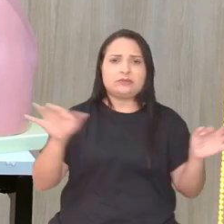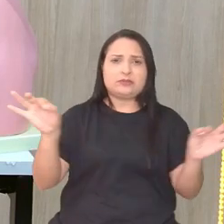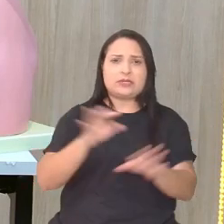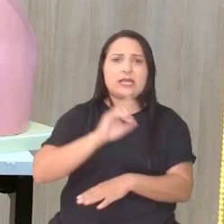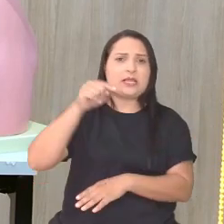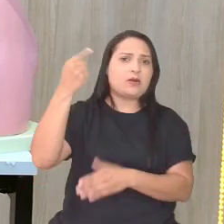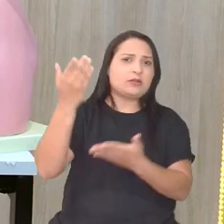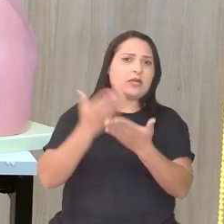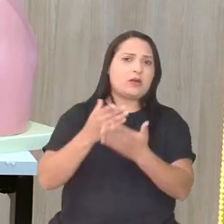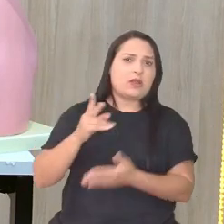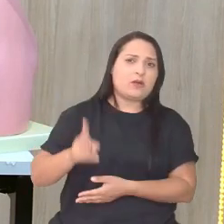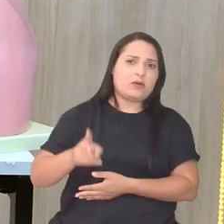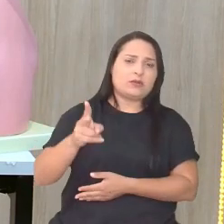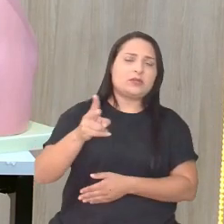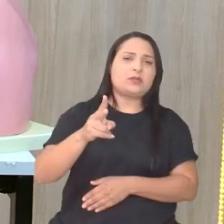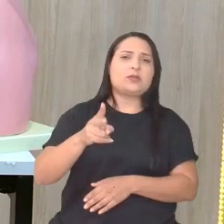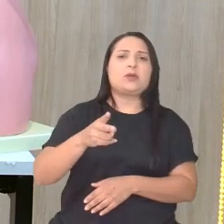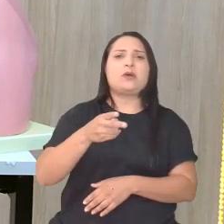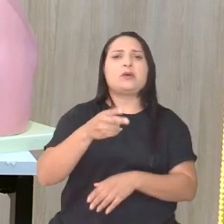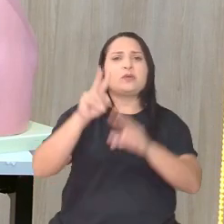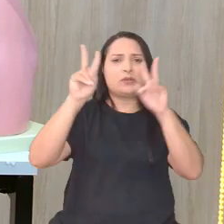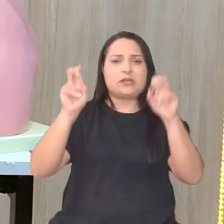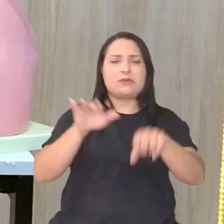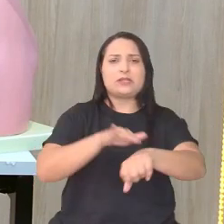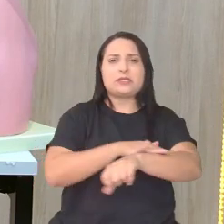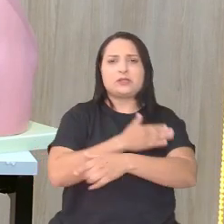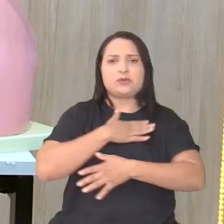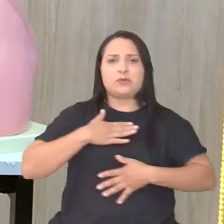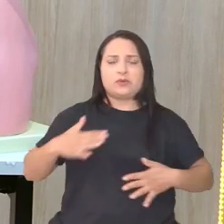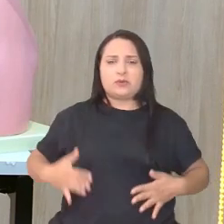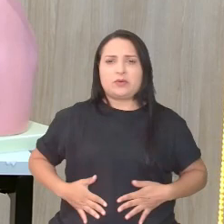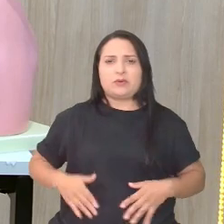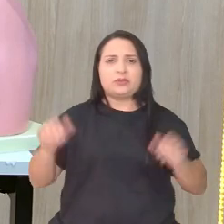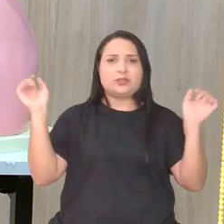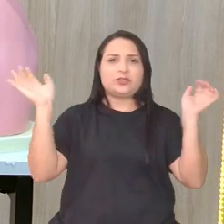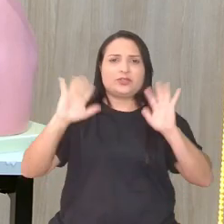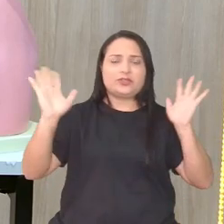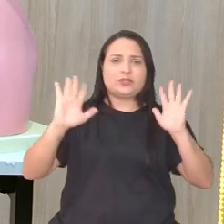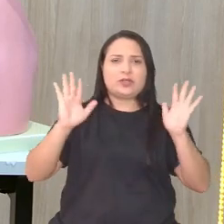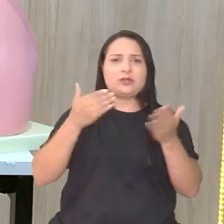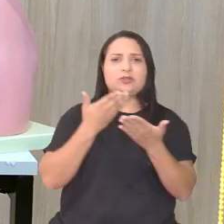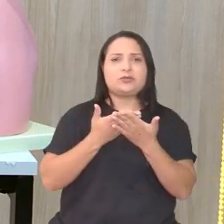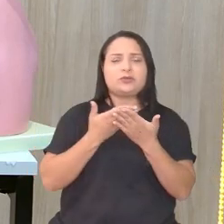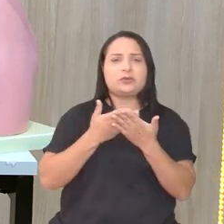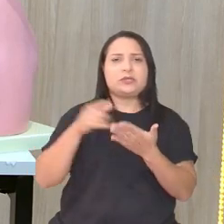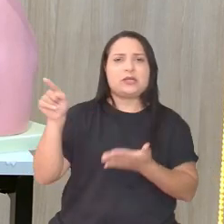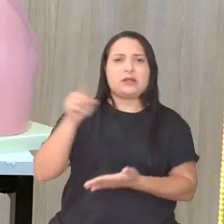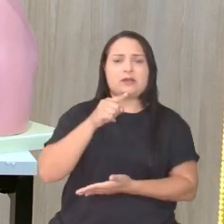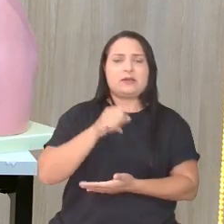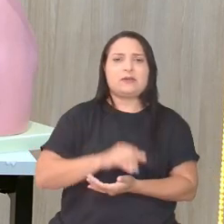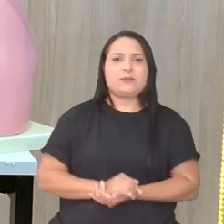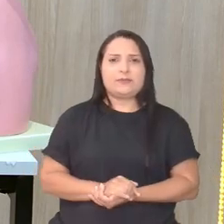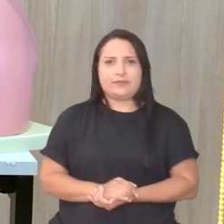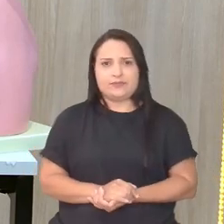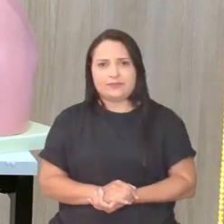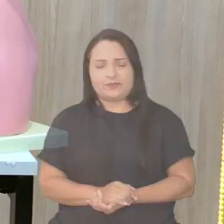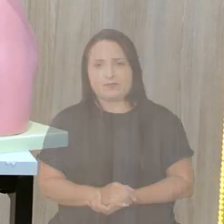gente continua ainda com tecidos do nosso corpo. Tchau, tchau, pessoal. Aguardo vocês na próxima aula.